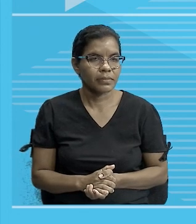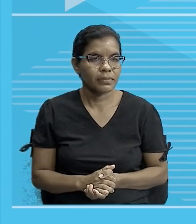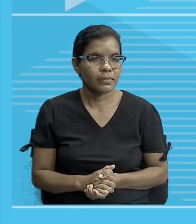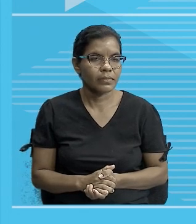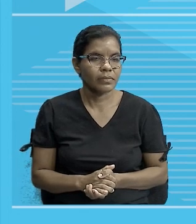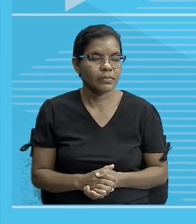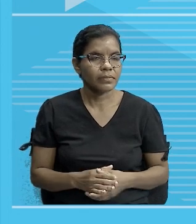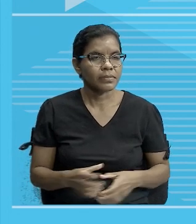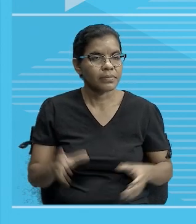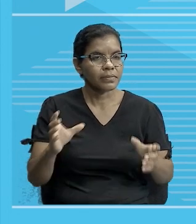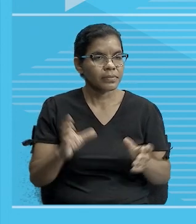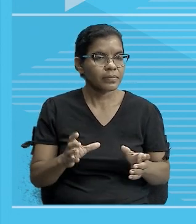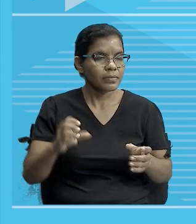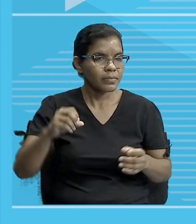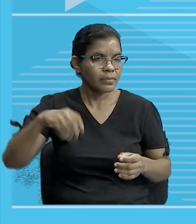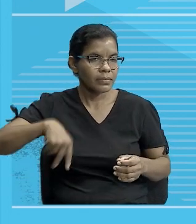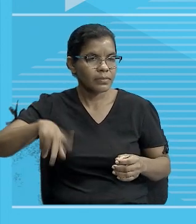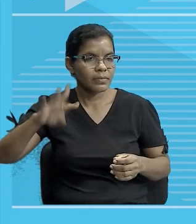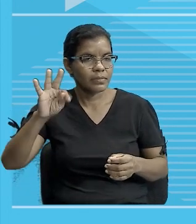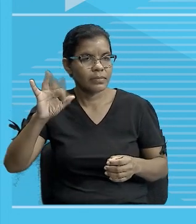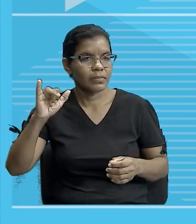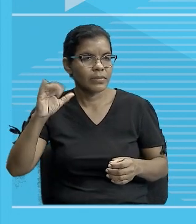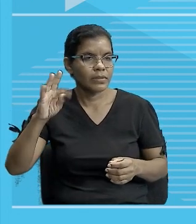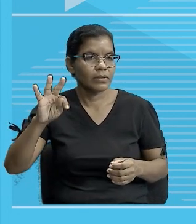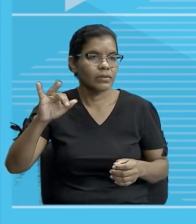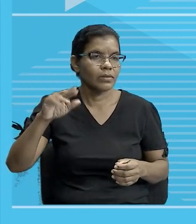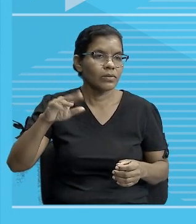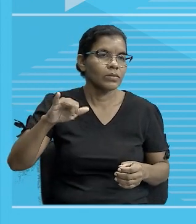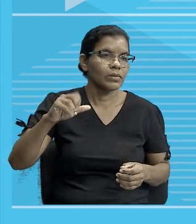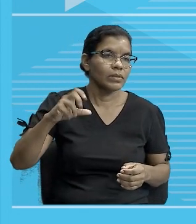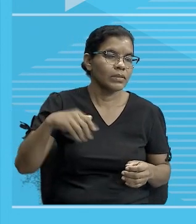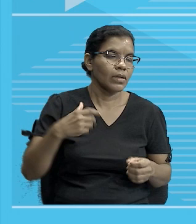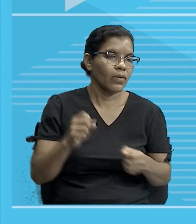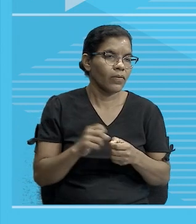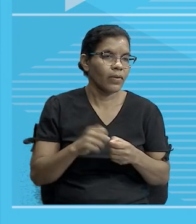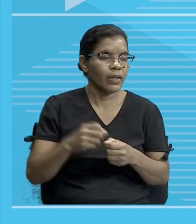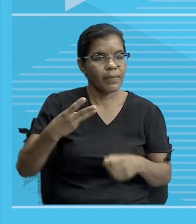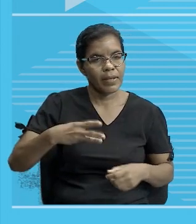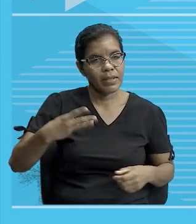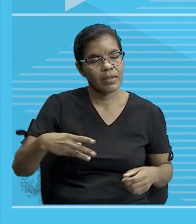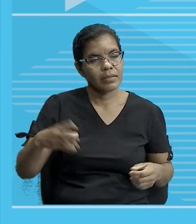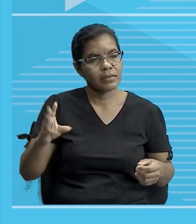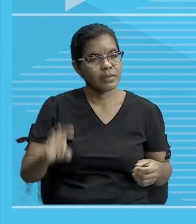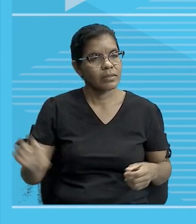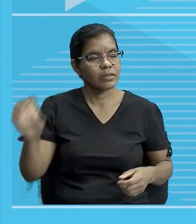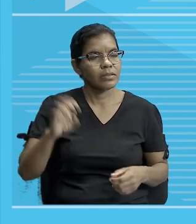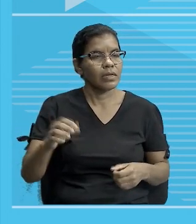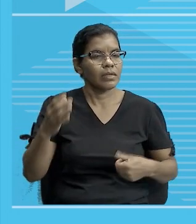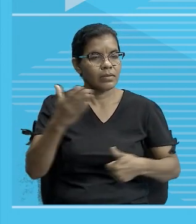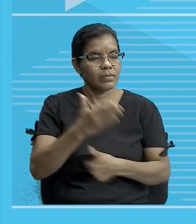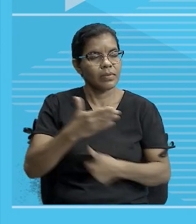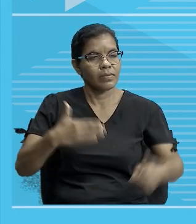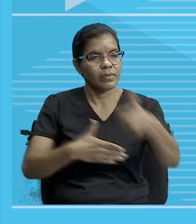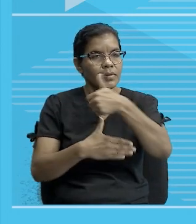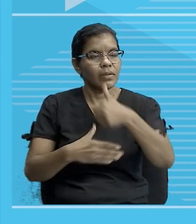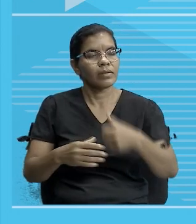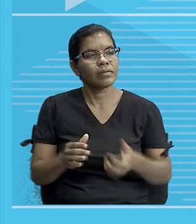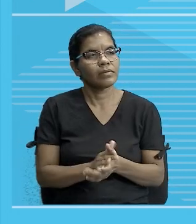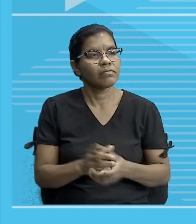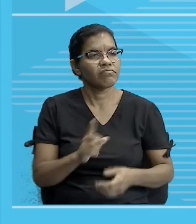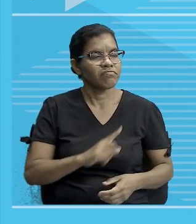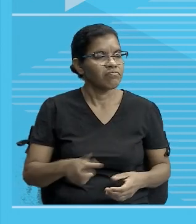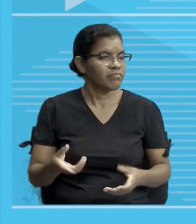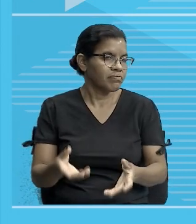uma constituição feita pelo terceiro estado, os privilégios vão por terra, olha. Nós não aceitamos.